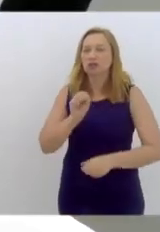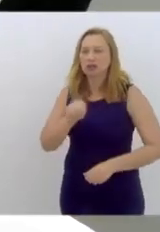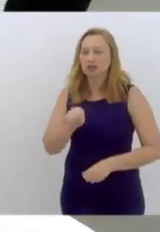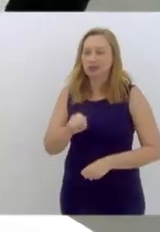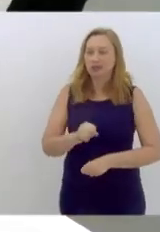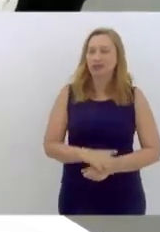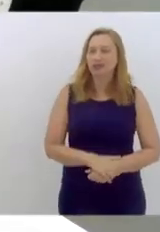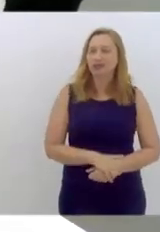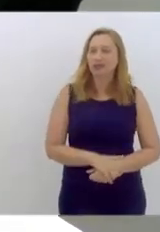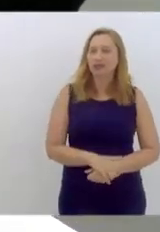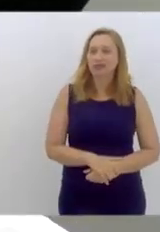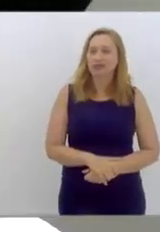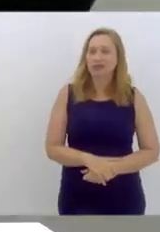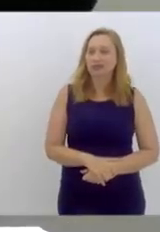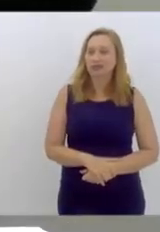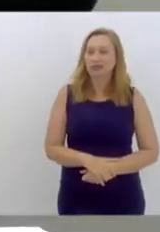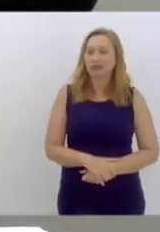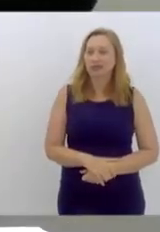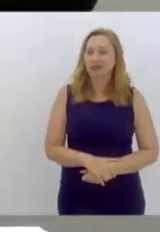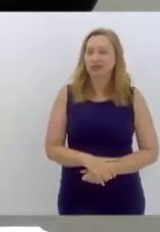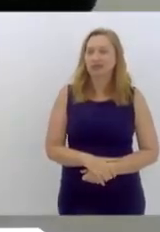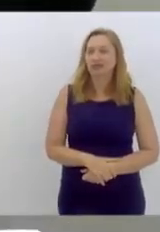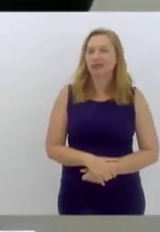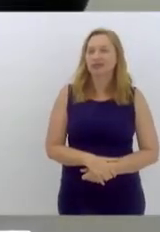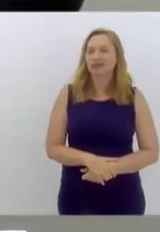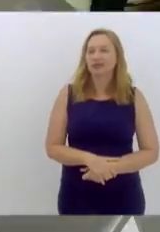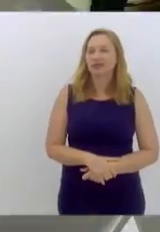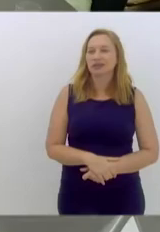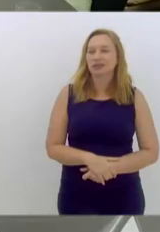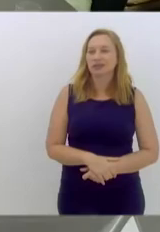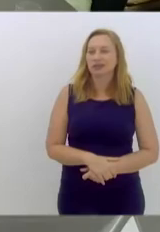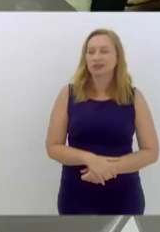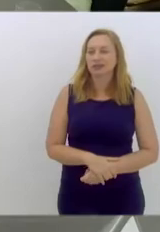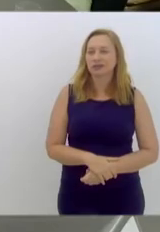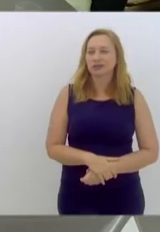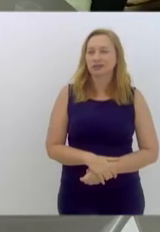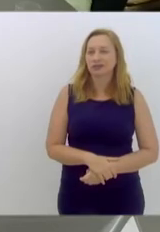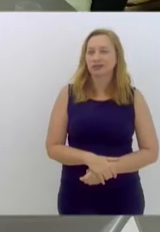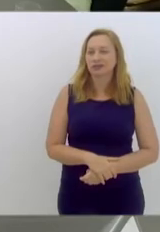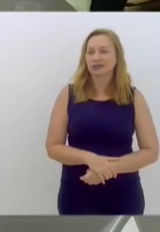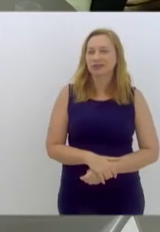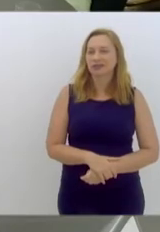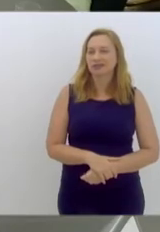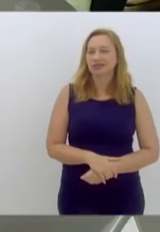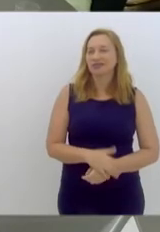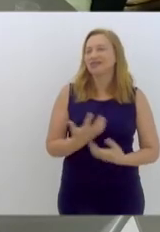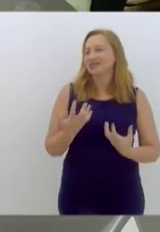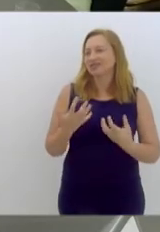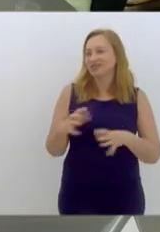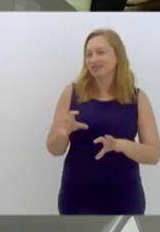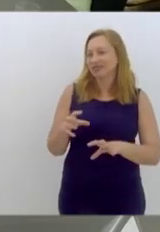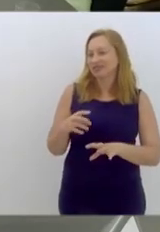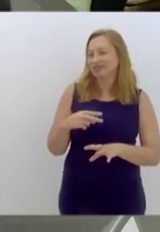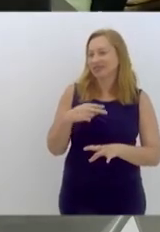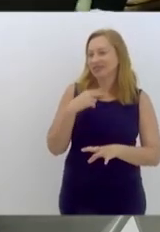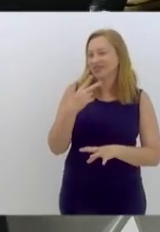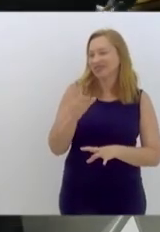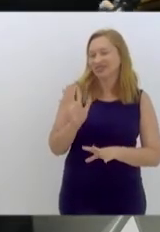Sim. O microfone. O microfone. Não querem lhe dar voz, né?